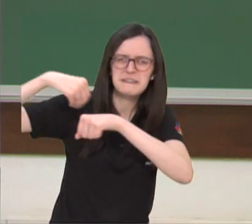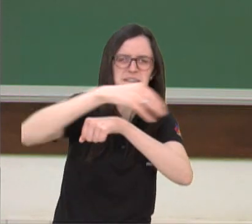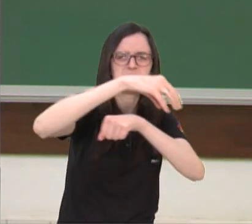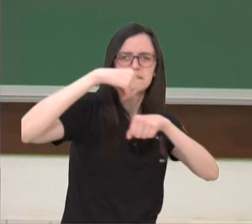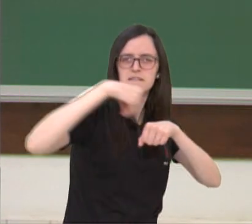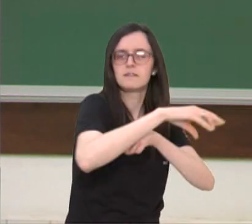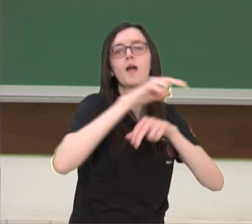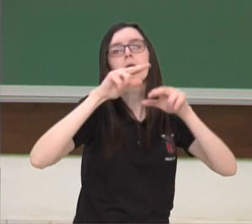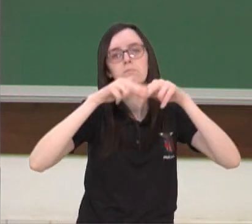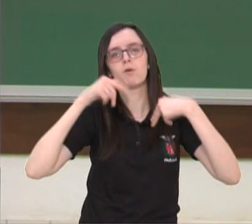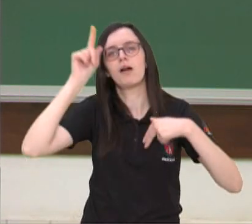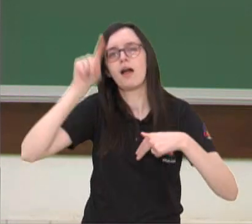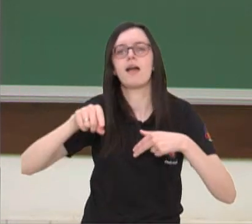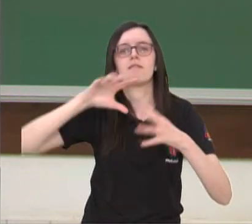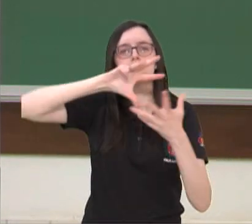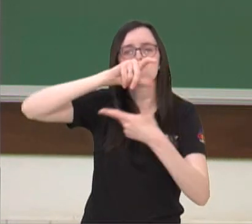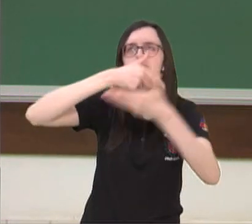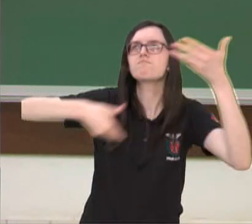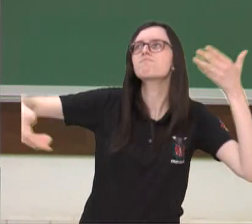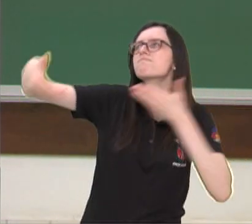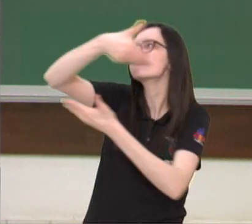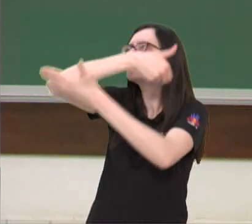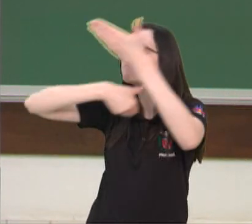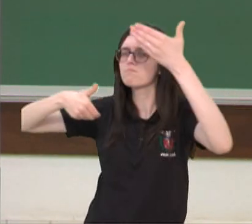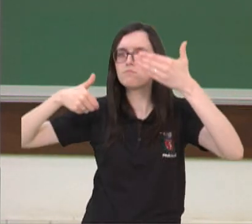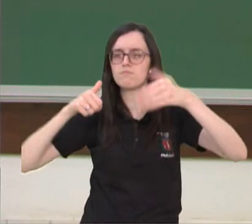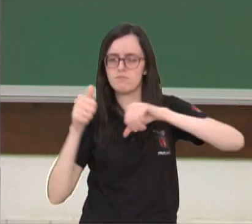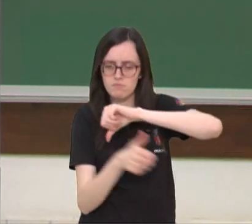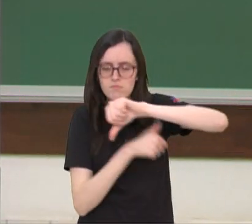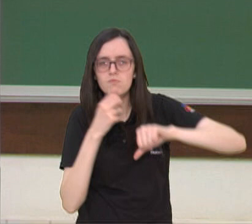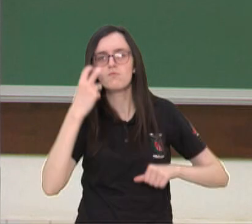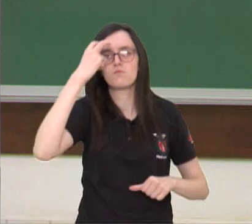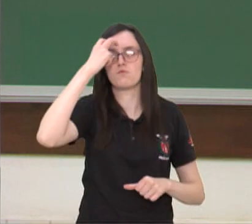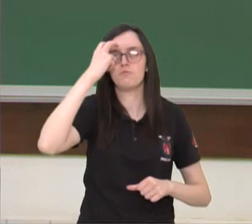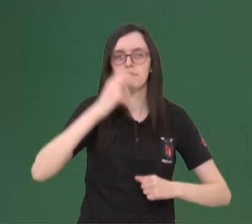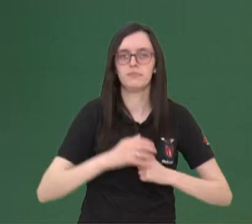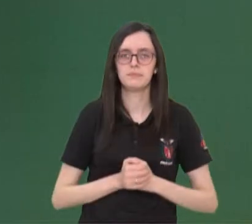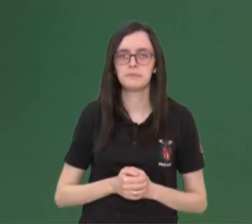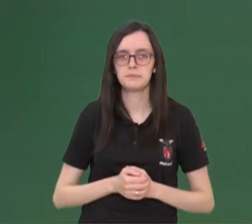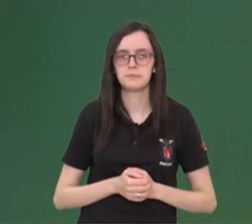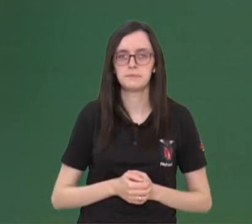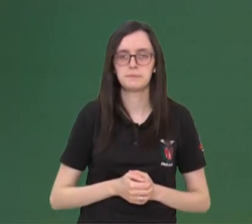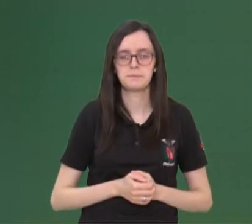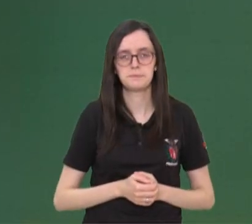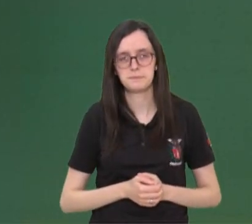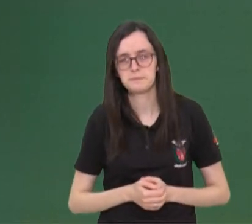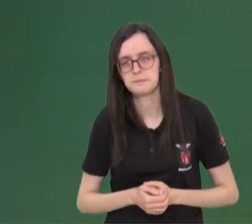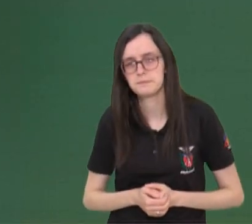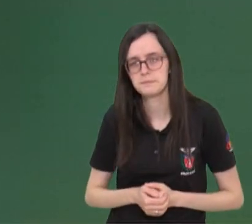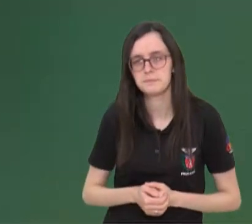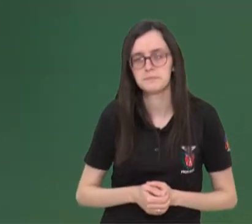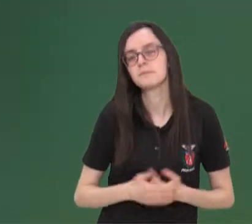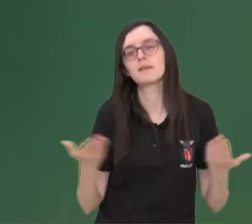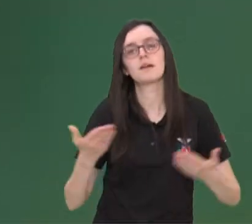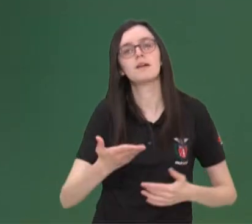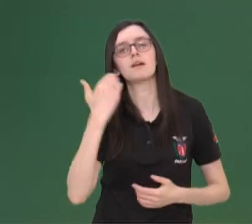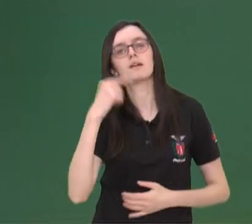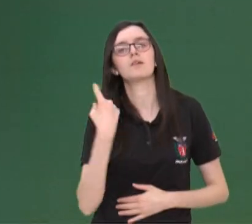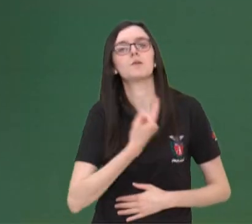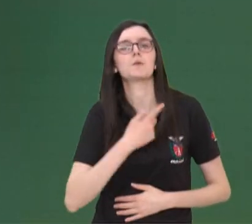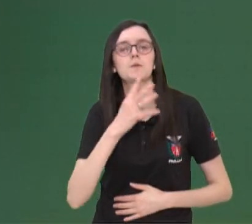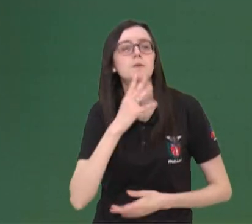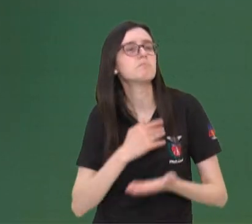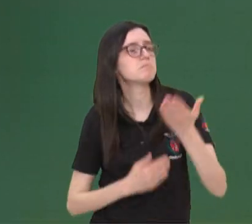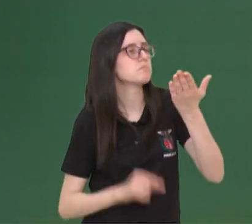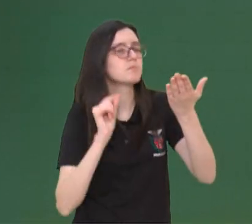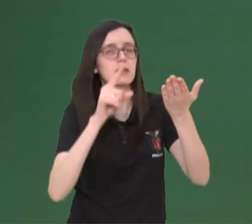globalização intensifica no mundo como um todo. Vamos aí conhecer, por